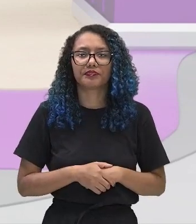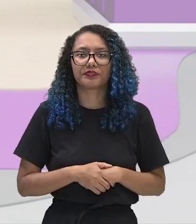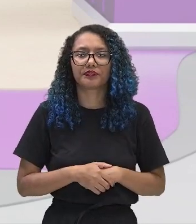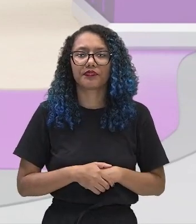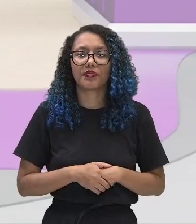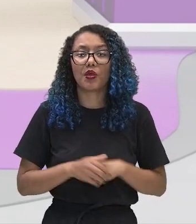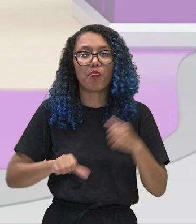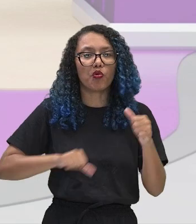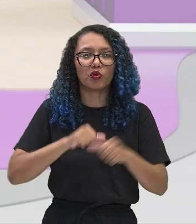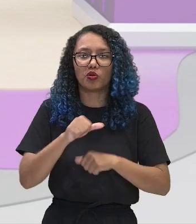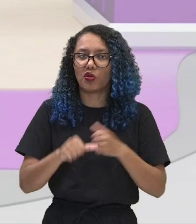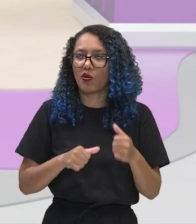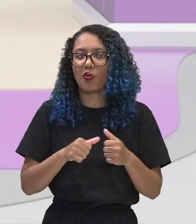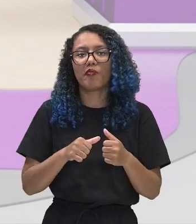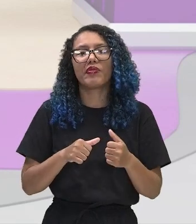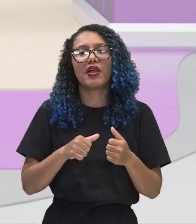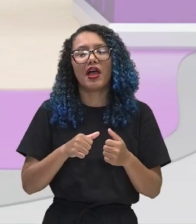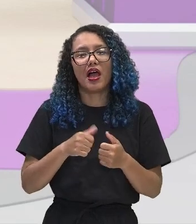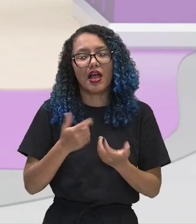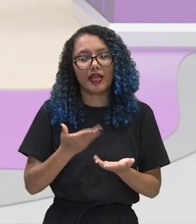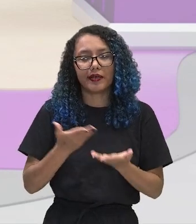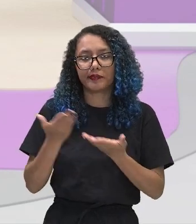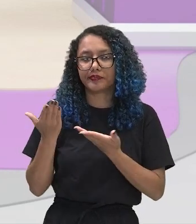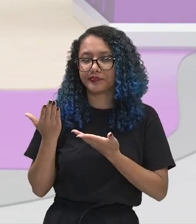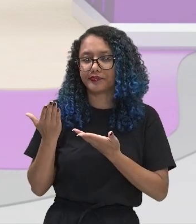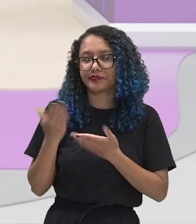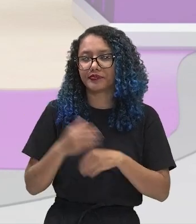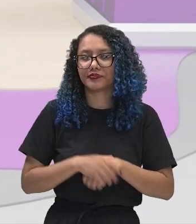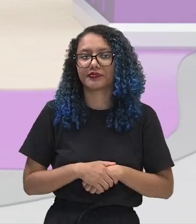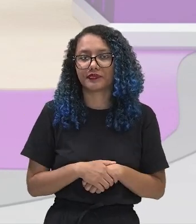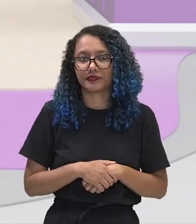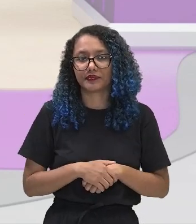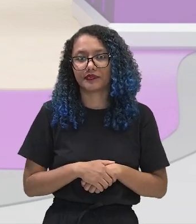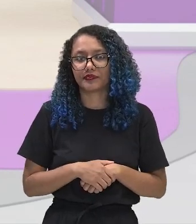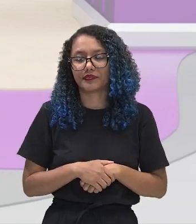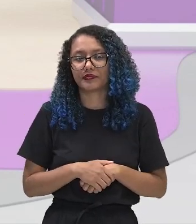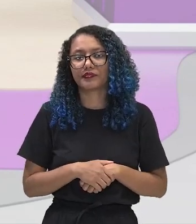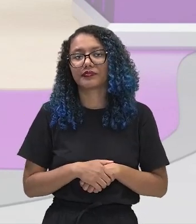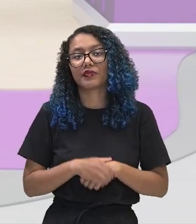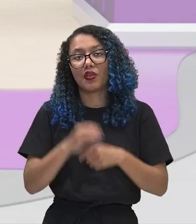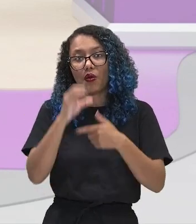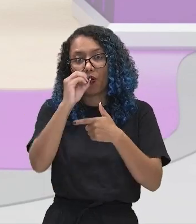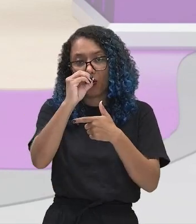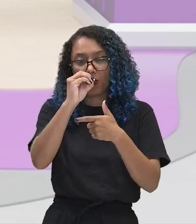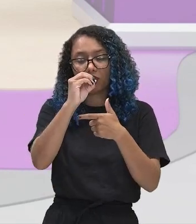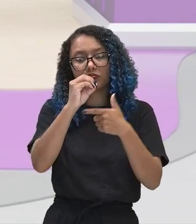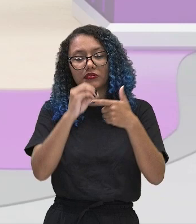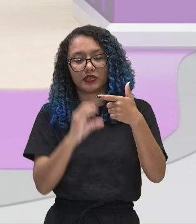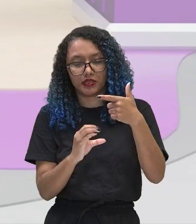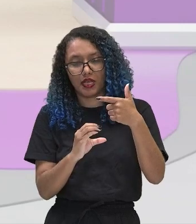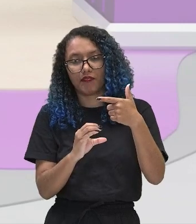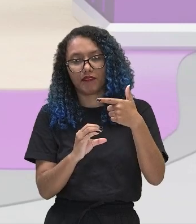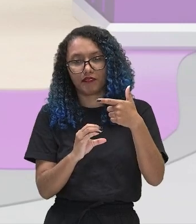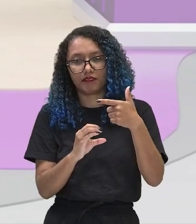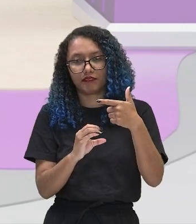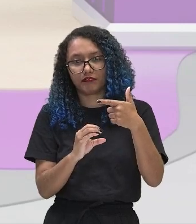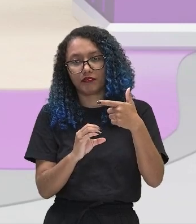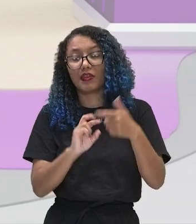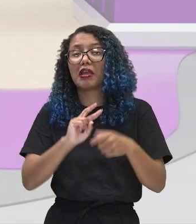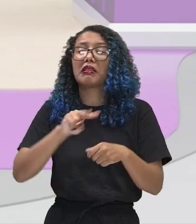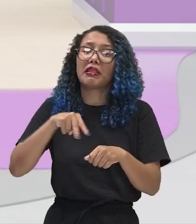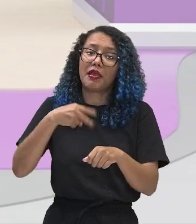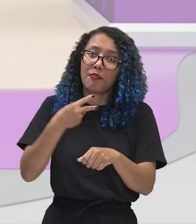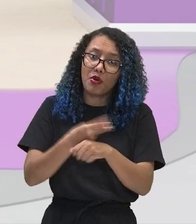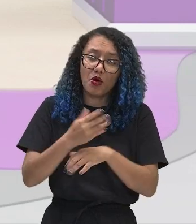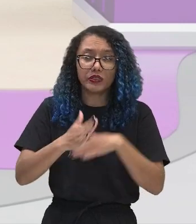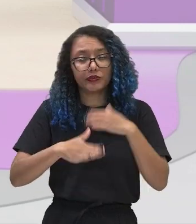um círculo barra cento, também foi trocado só por C. E depois esse C também foi